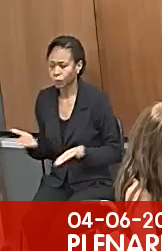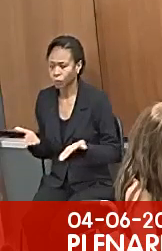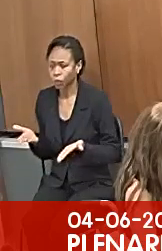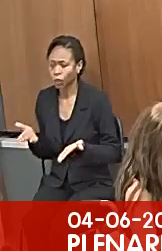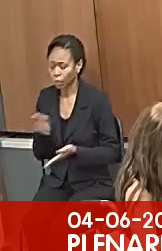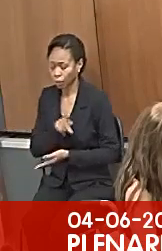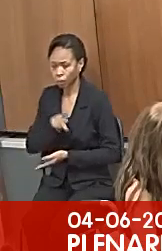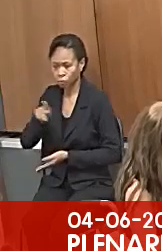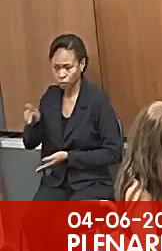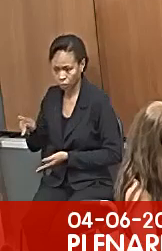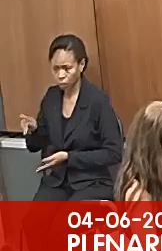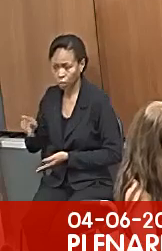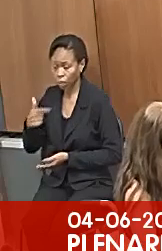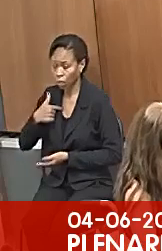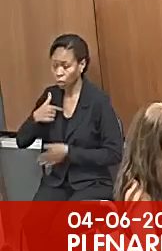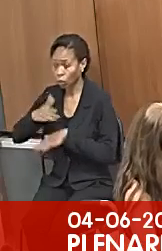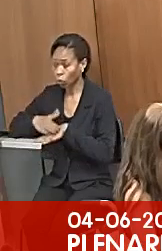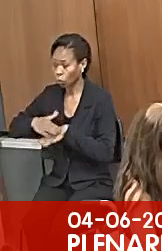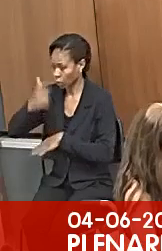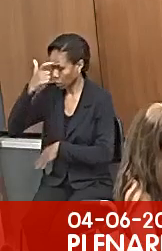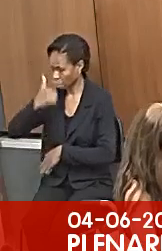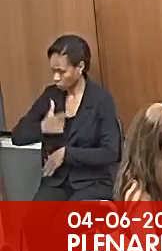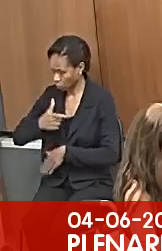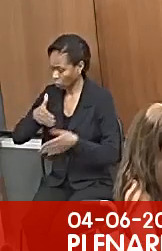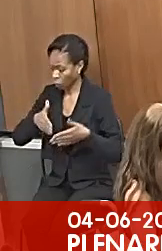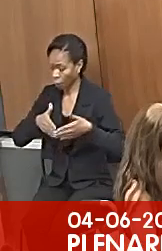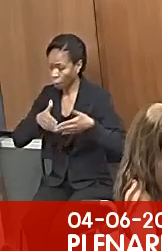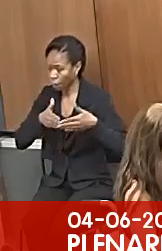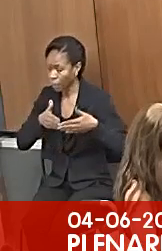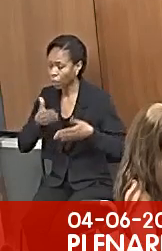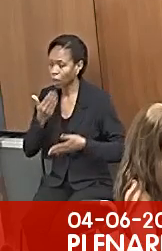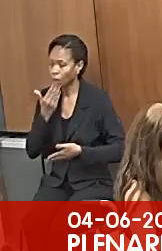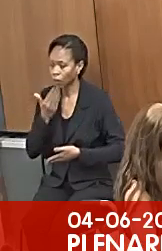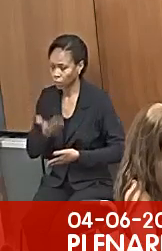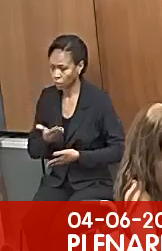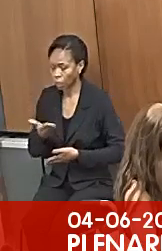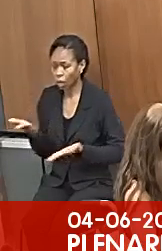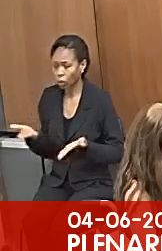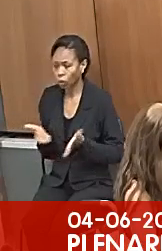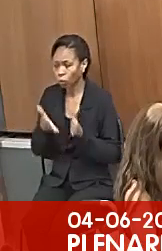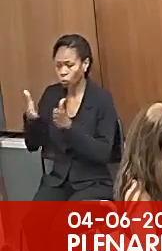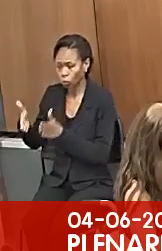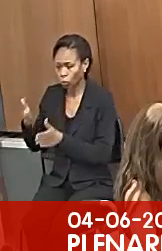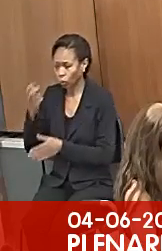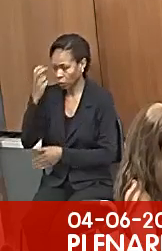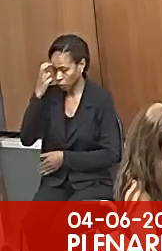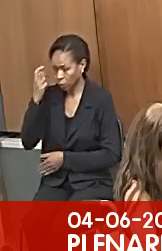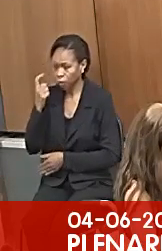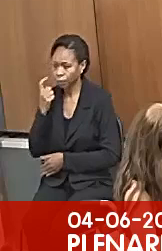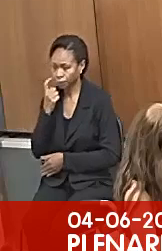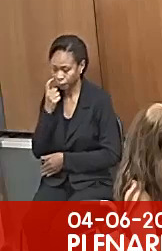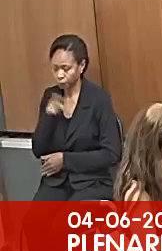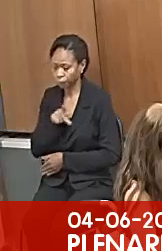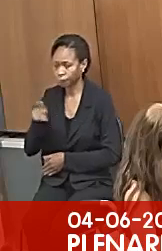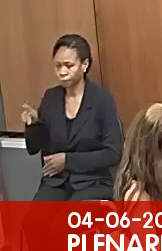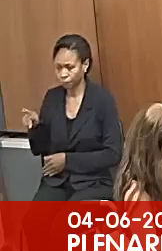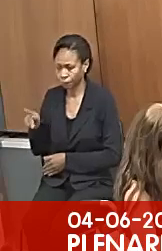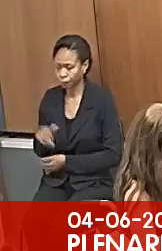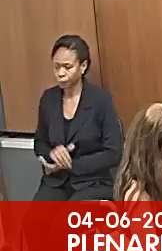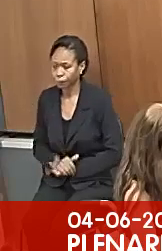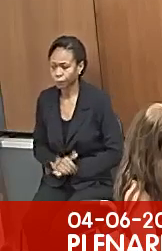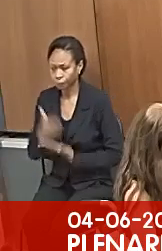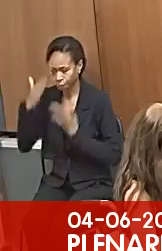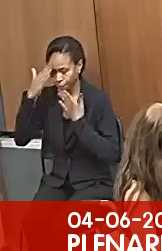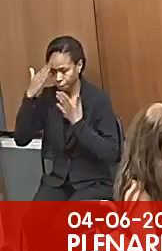dois requerimentos são de minha autoria. Eu passo a presidência para o deputado Zé Guilherme. Obrigado.